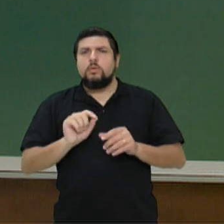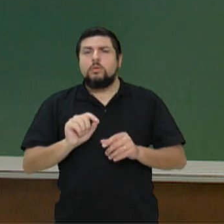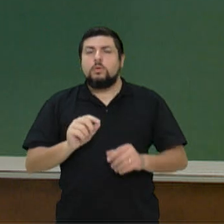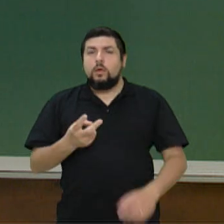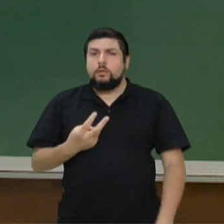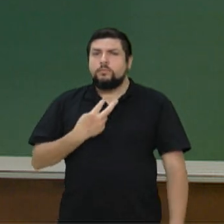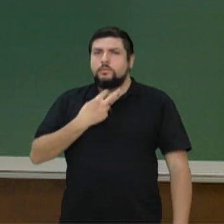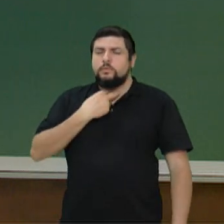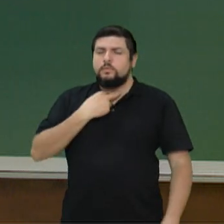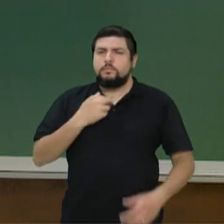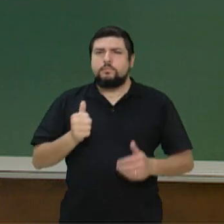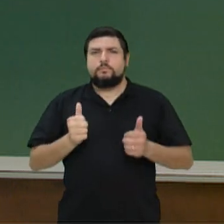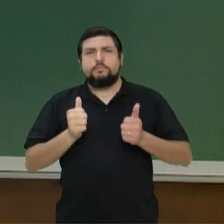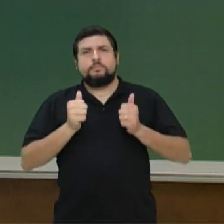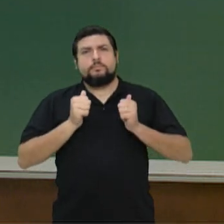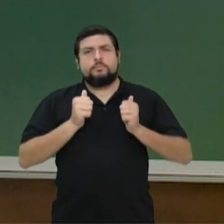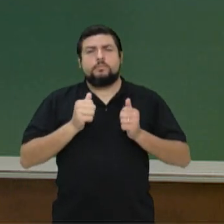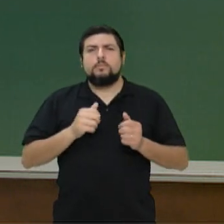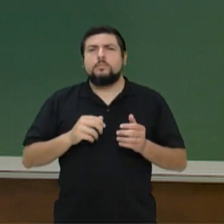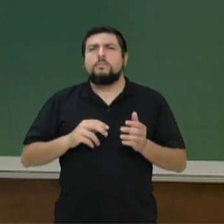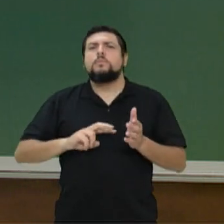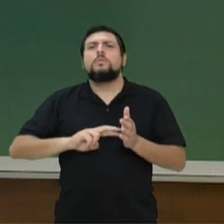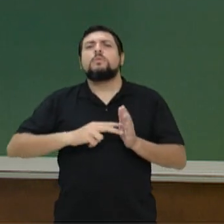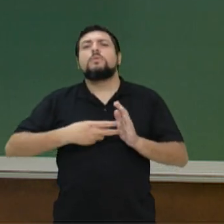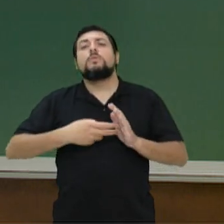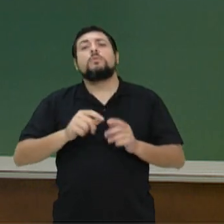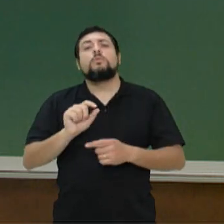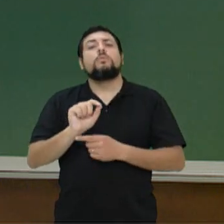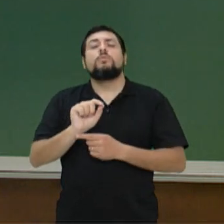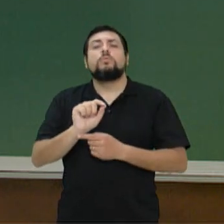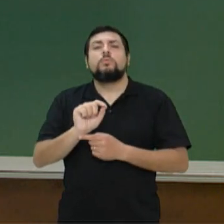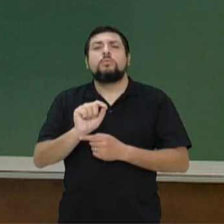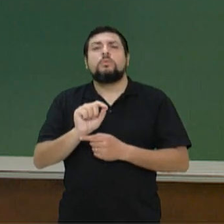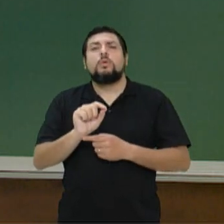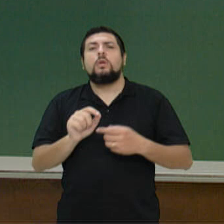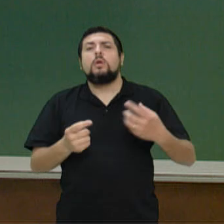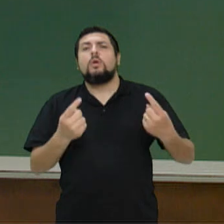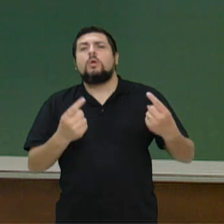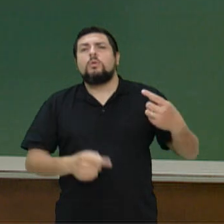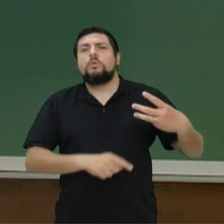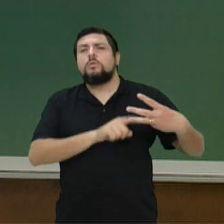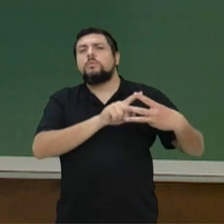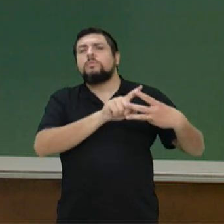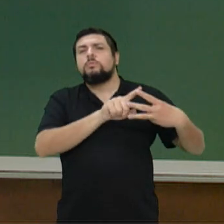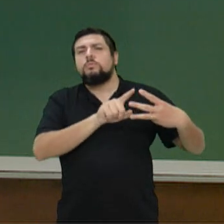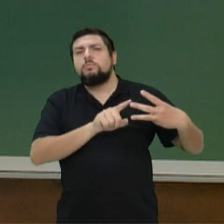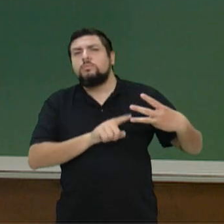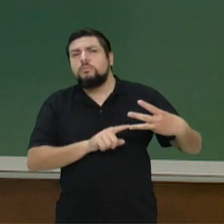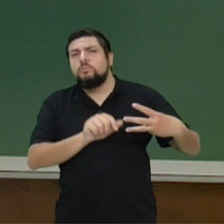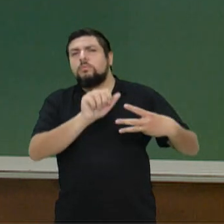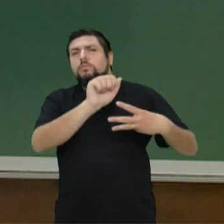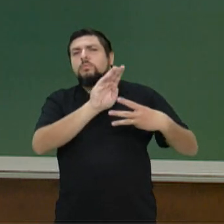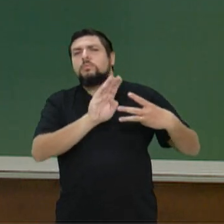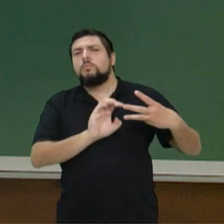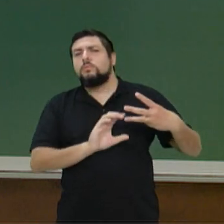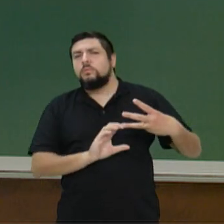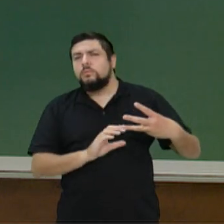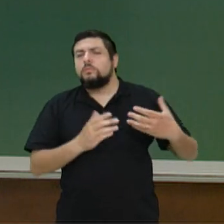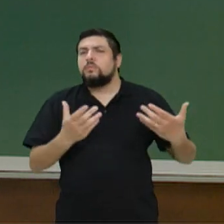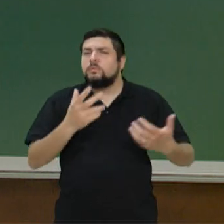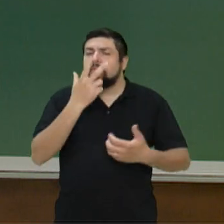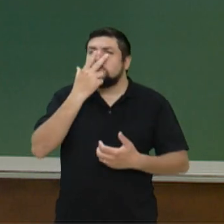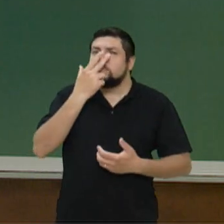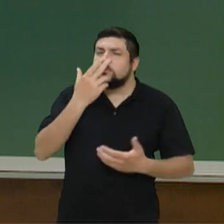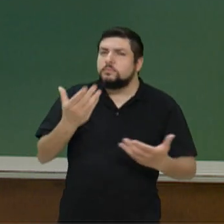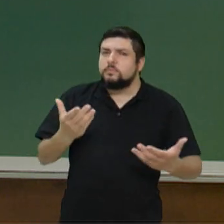é ficar na inércia, ele está querendo dizer o quê? Quais dessas alternativas está correta? O que você